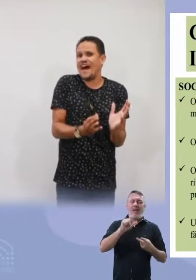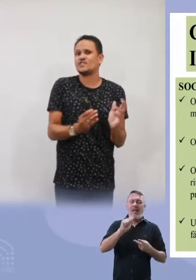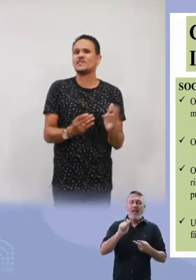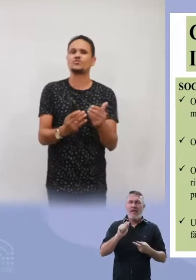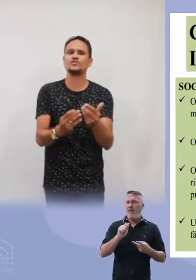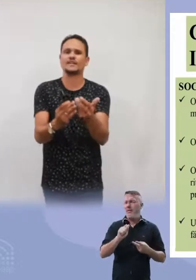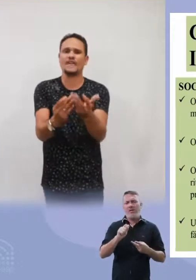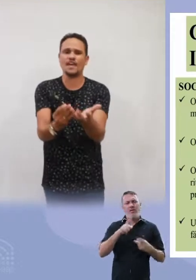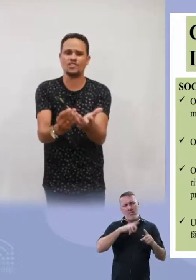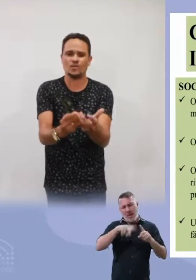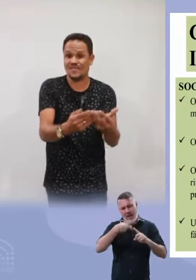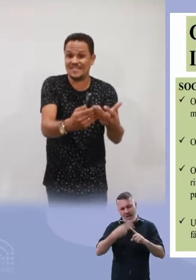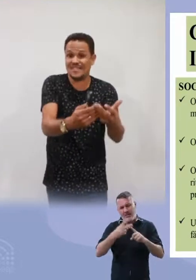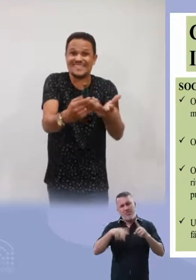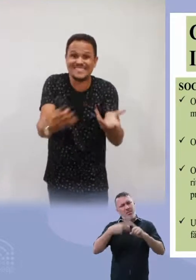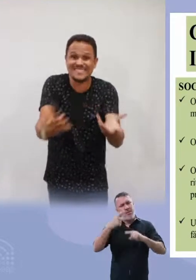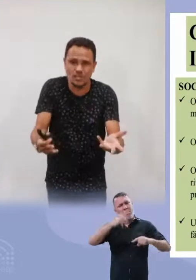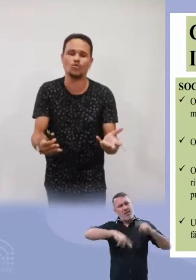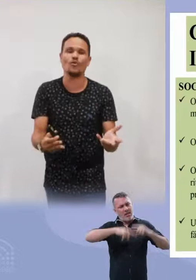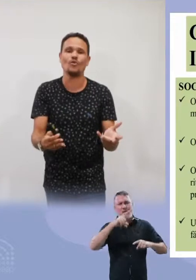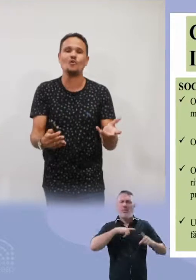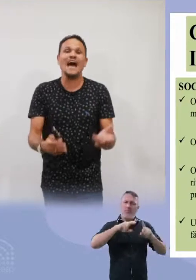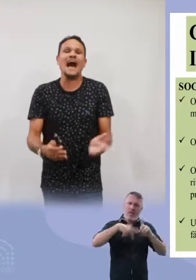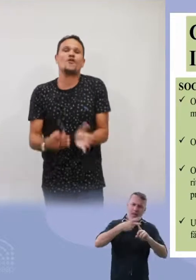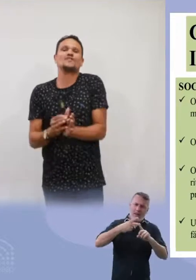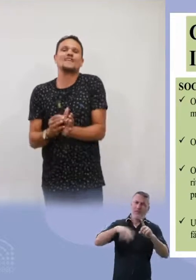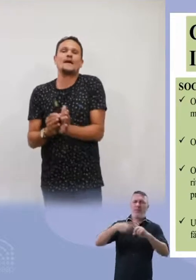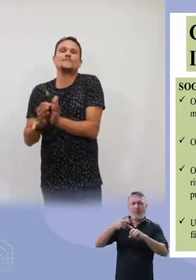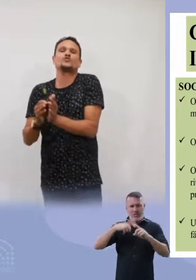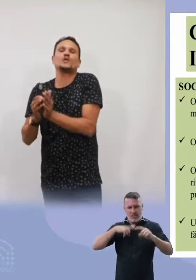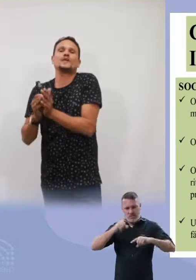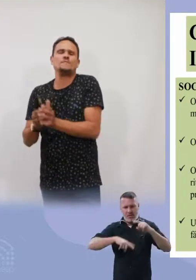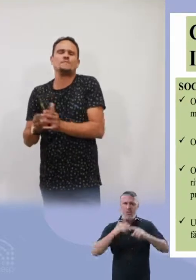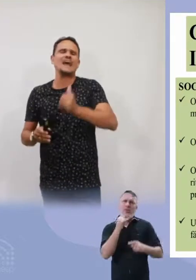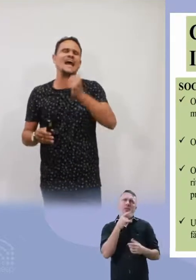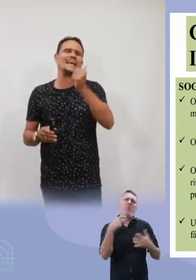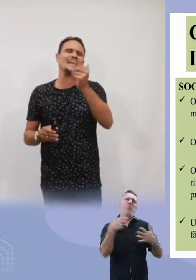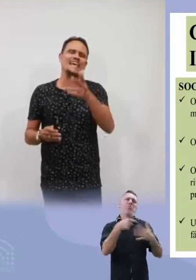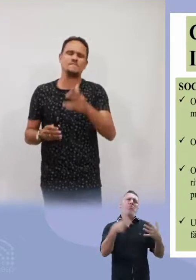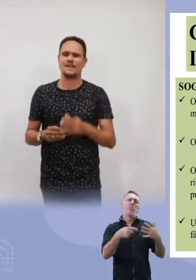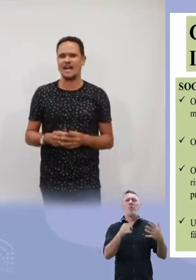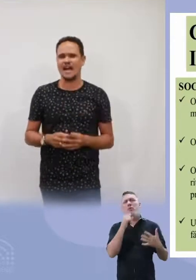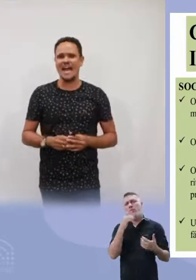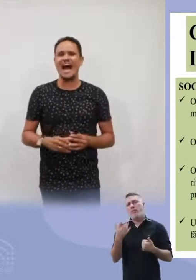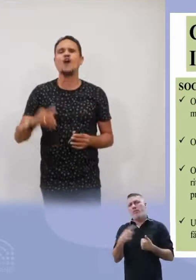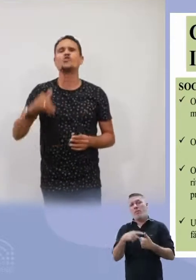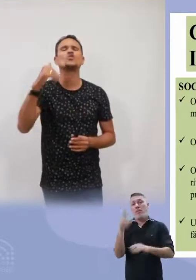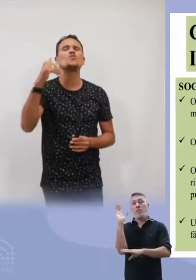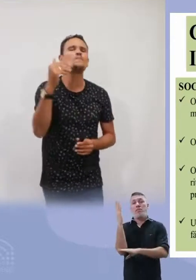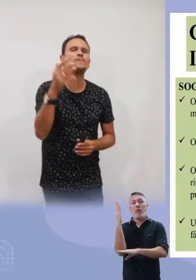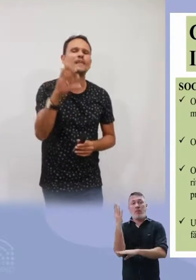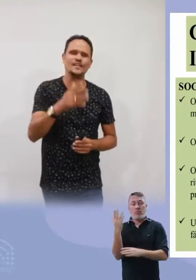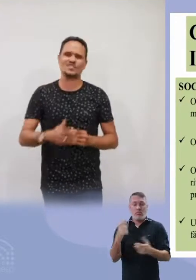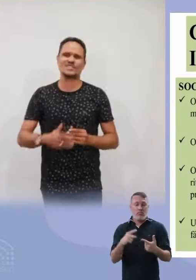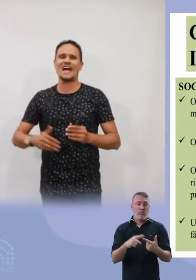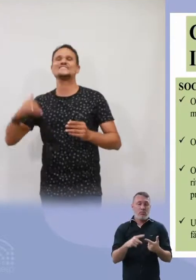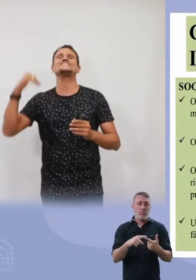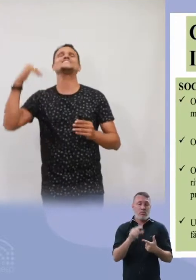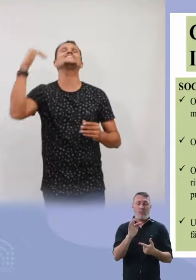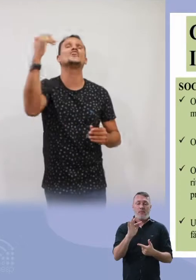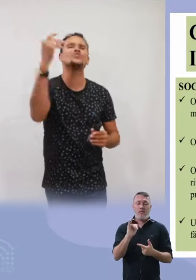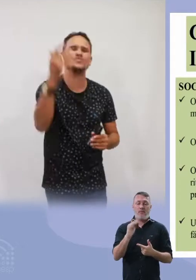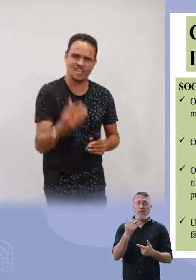primeira fase eu tenho a indústria têxtil, que é fazer tecido, agora eu tenho a petroquímica, a química, a automobilística,